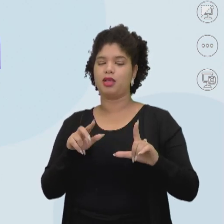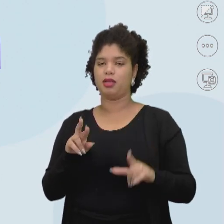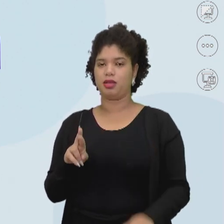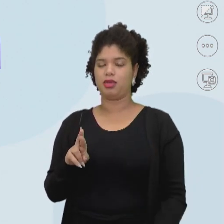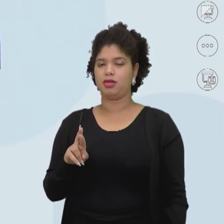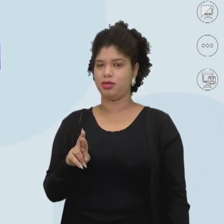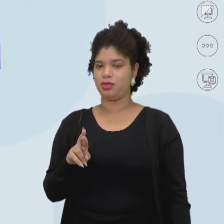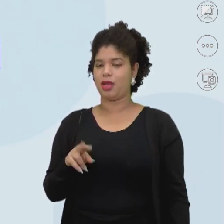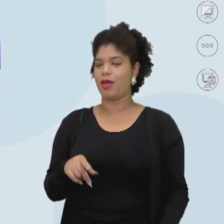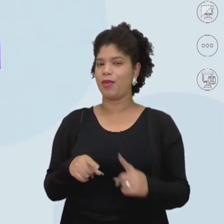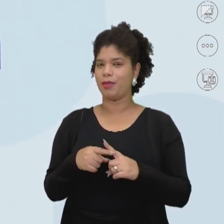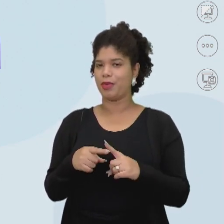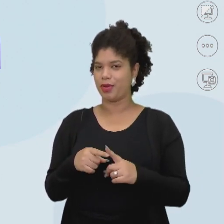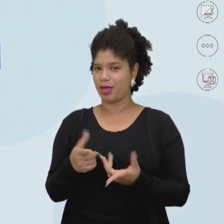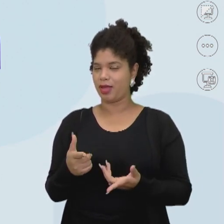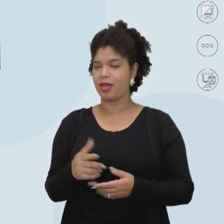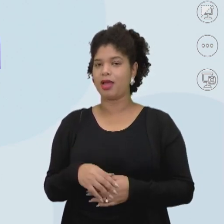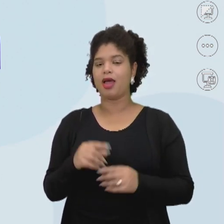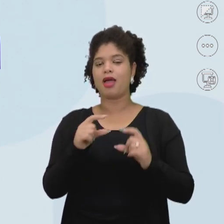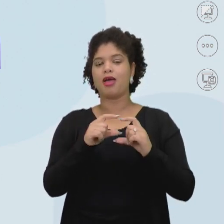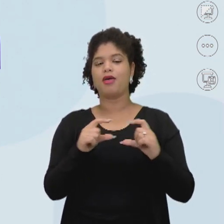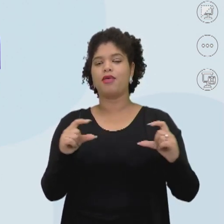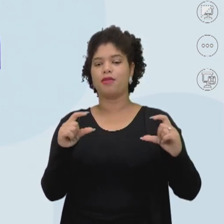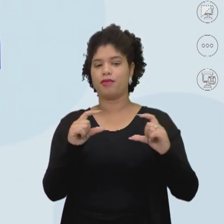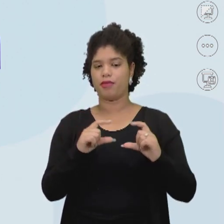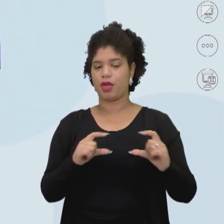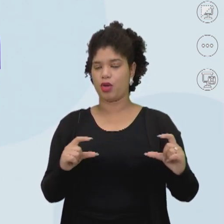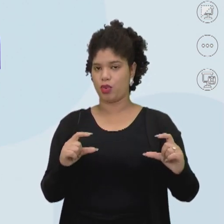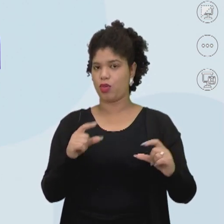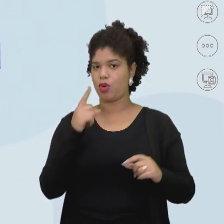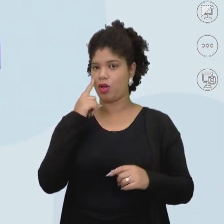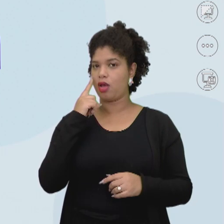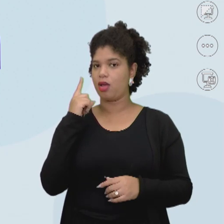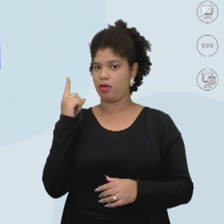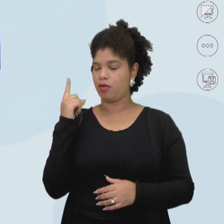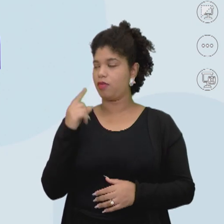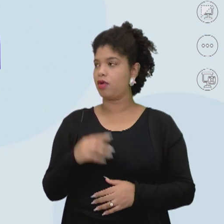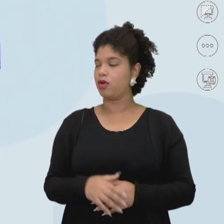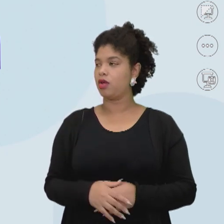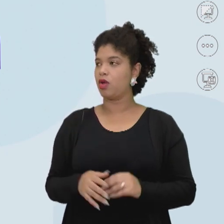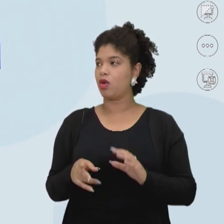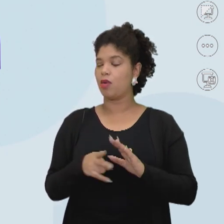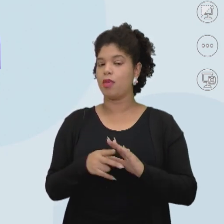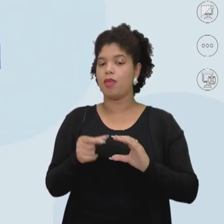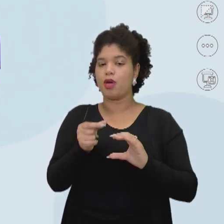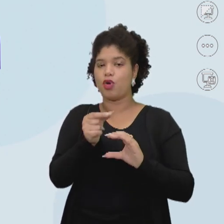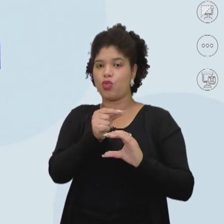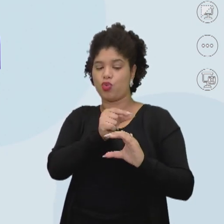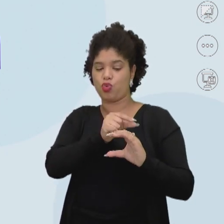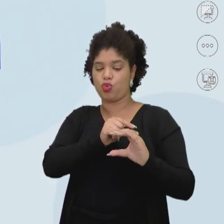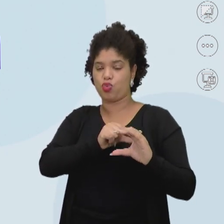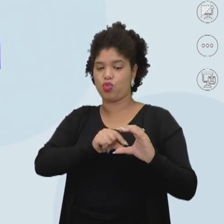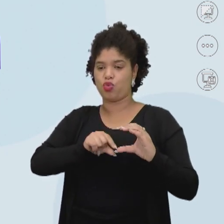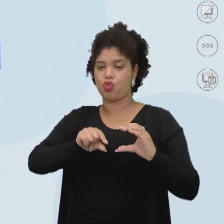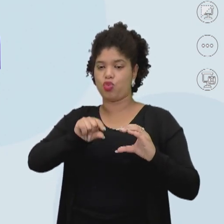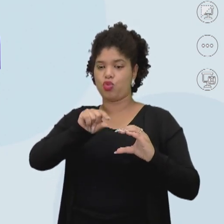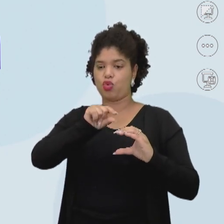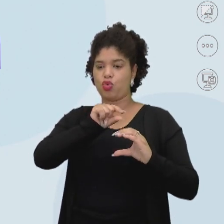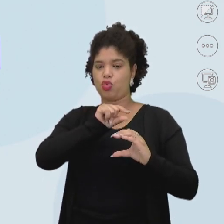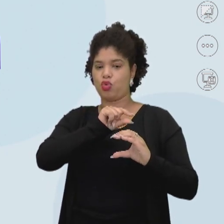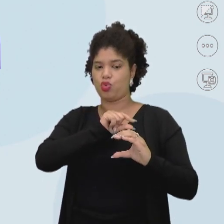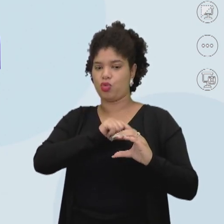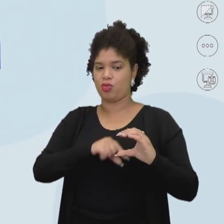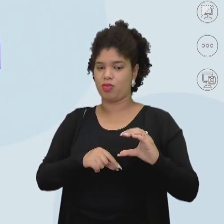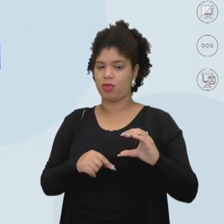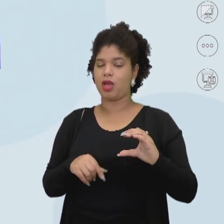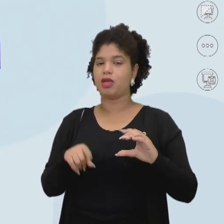que eu estou falando isso? Porque na fórmula do comprimento da circunferência, que é o comprimento do contorno, e na fórmula da área do círculo,